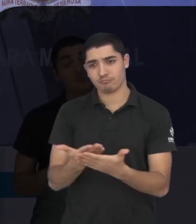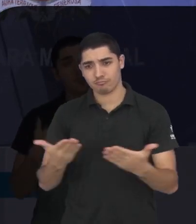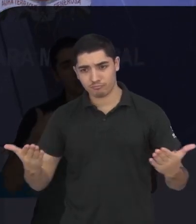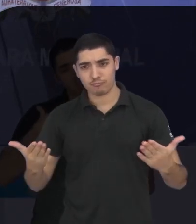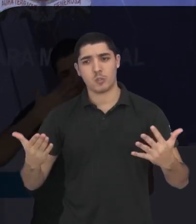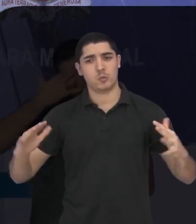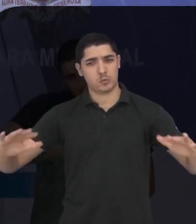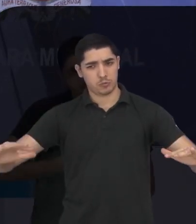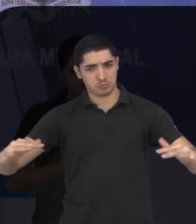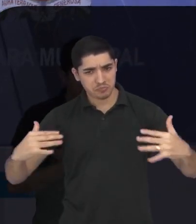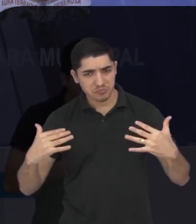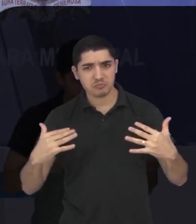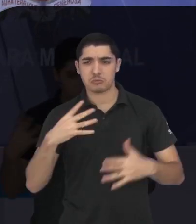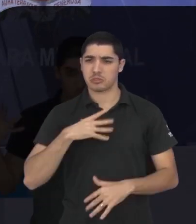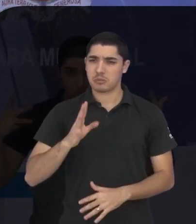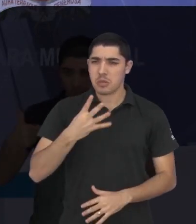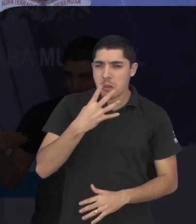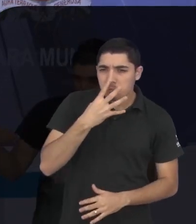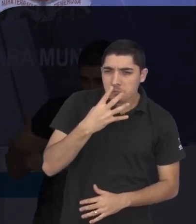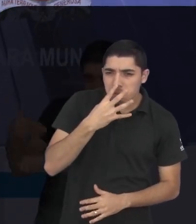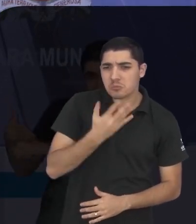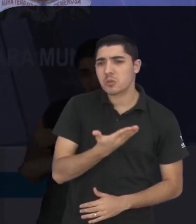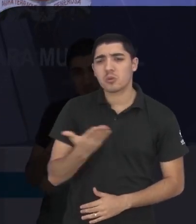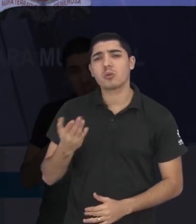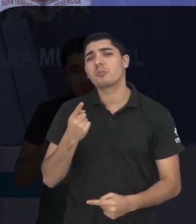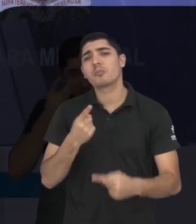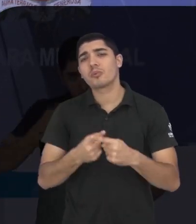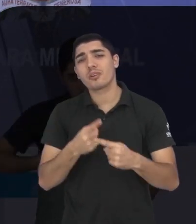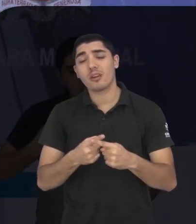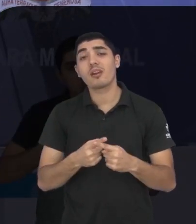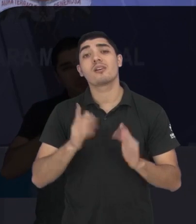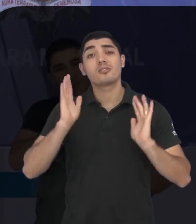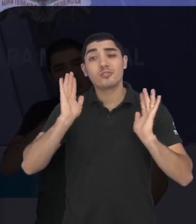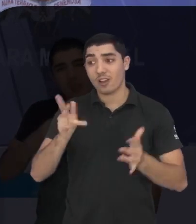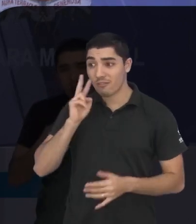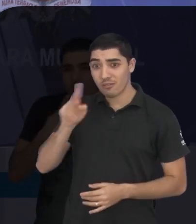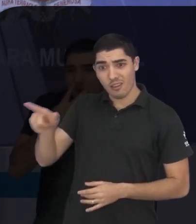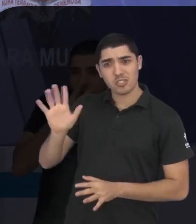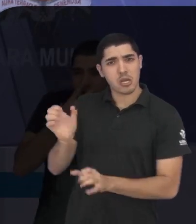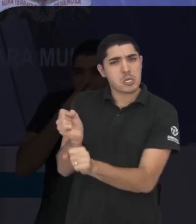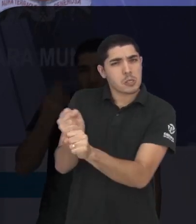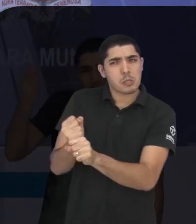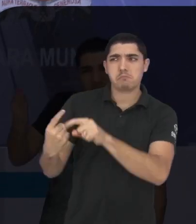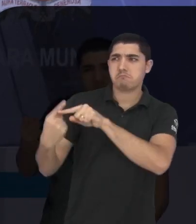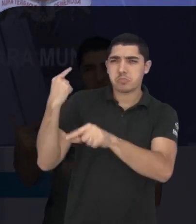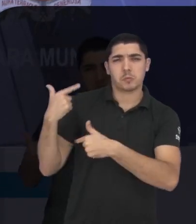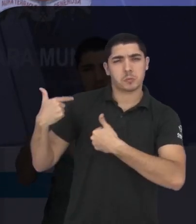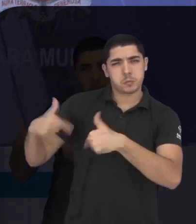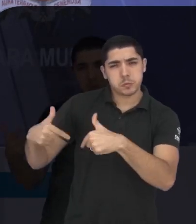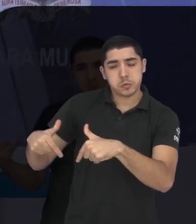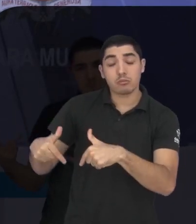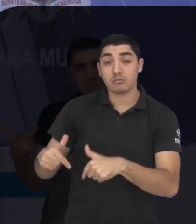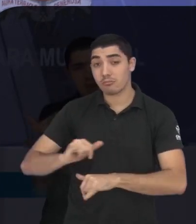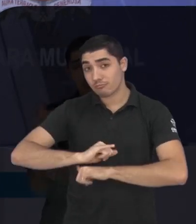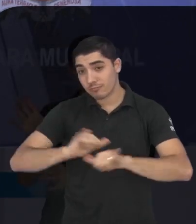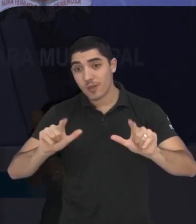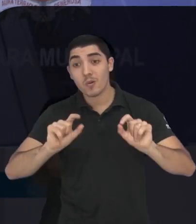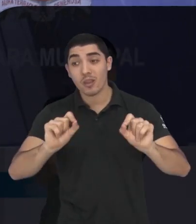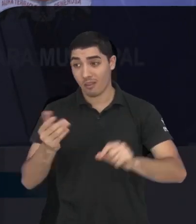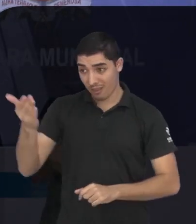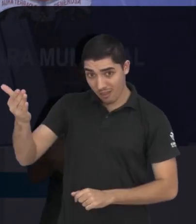acidentes. A sessão na íntegra você confere no nosso canal do YouTube. E os novos conselheiros tutelares tomaram posse